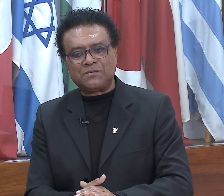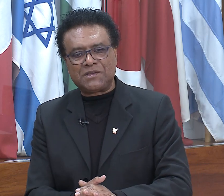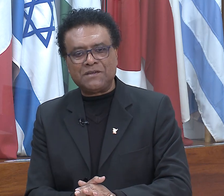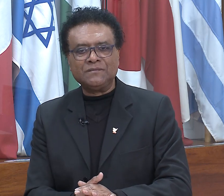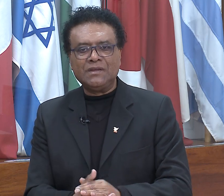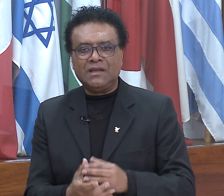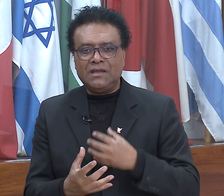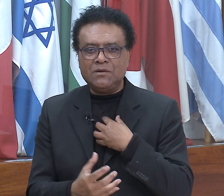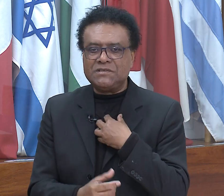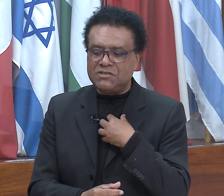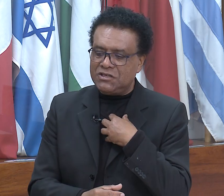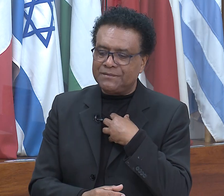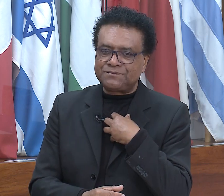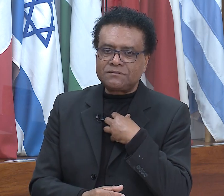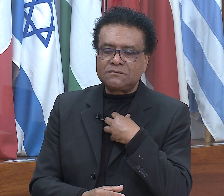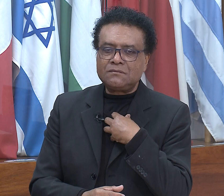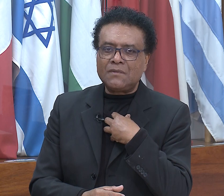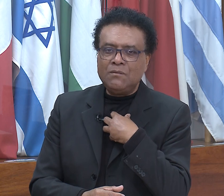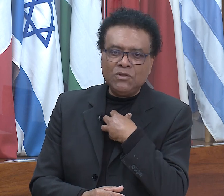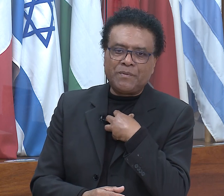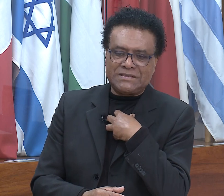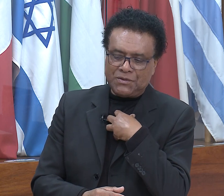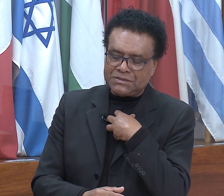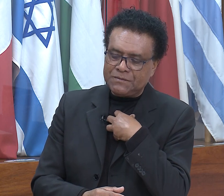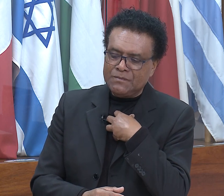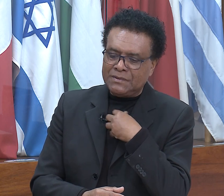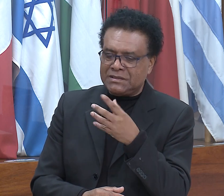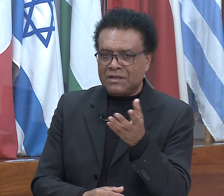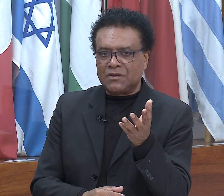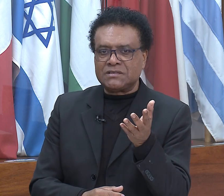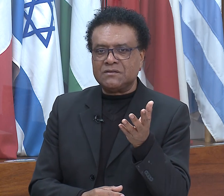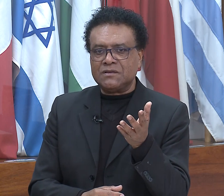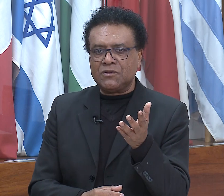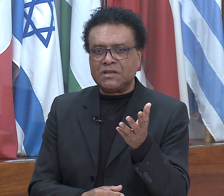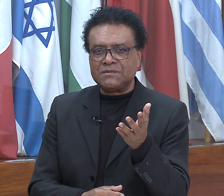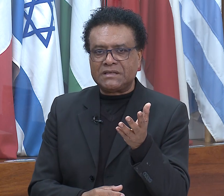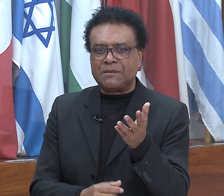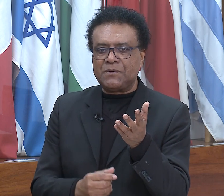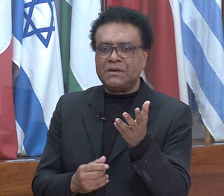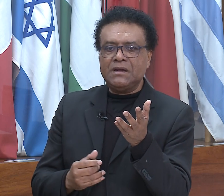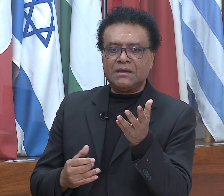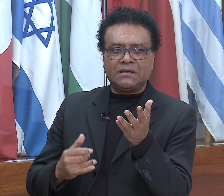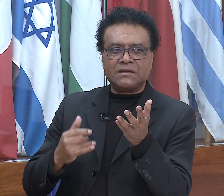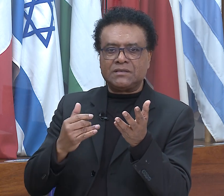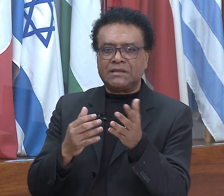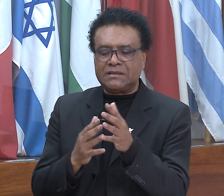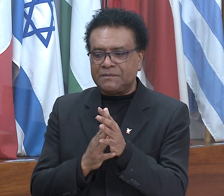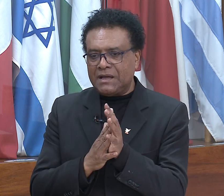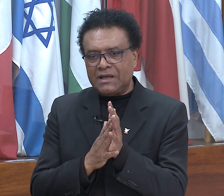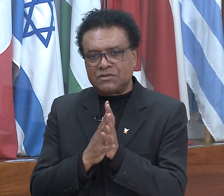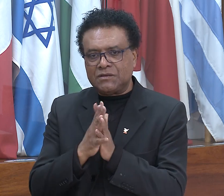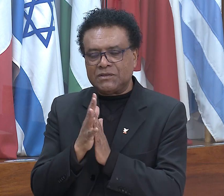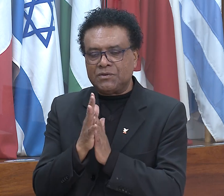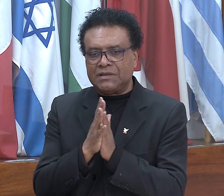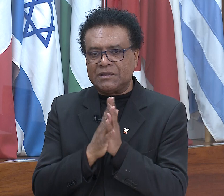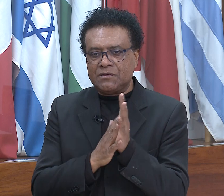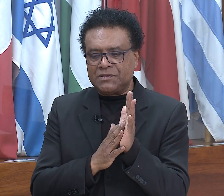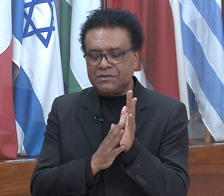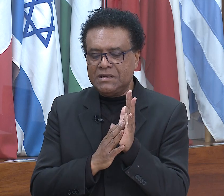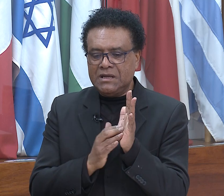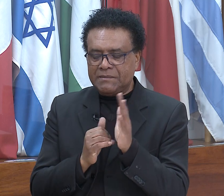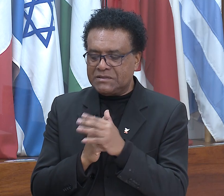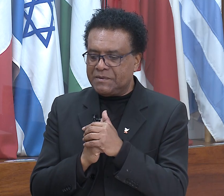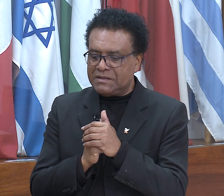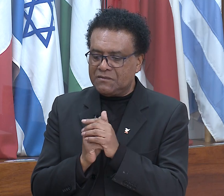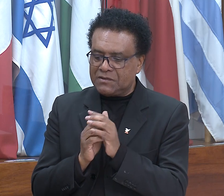porque eu me sentia muito praze Nesse ano nós não não voltamos até por questão da minha rádio que não entrou dentro